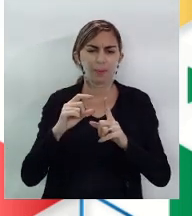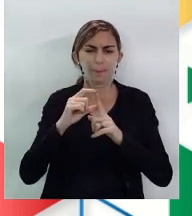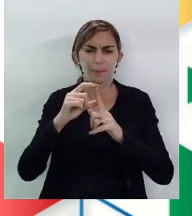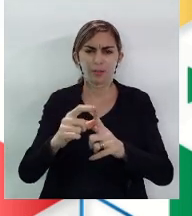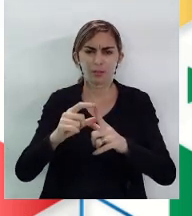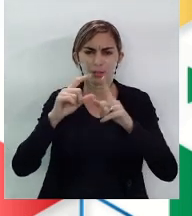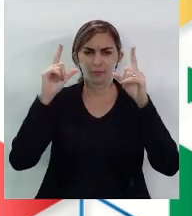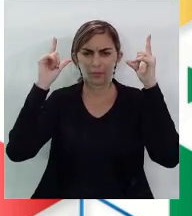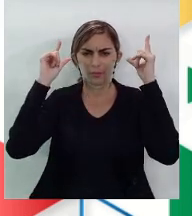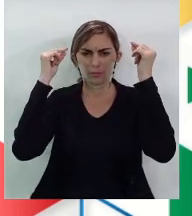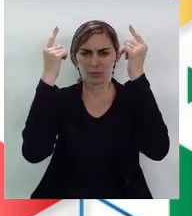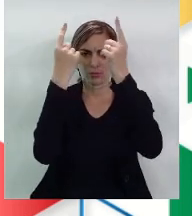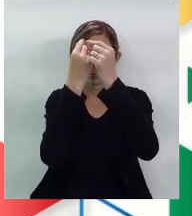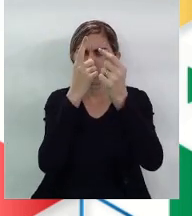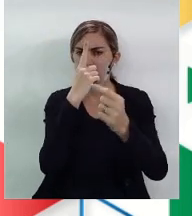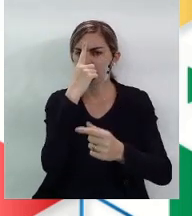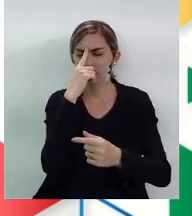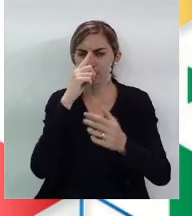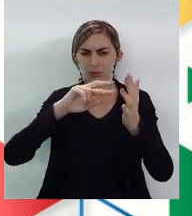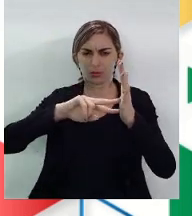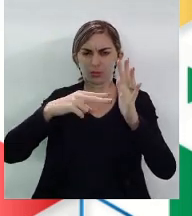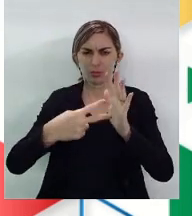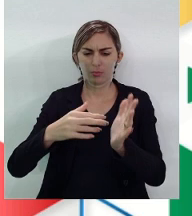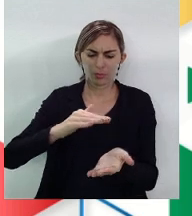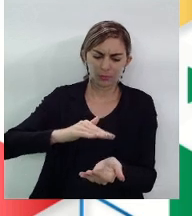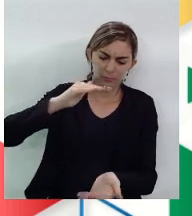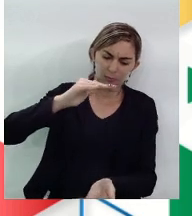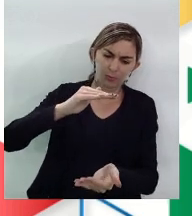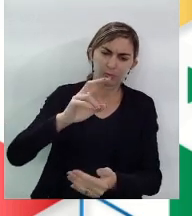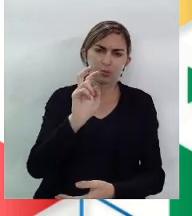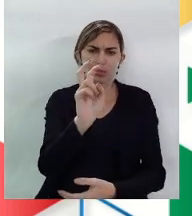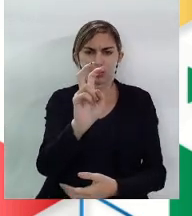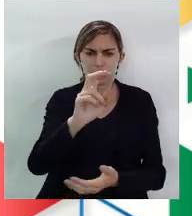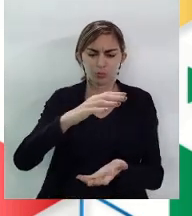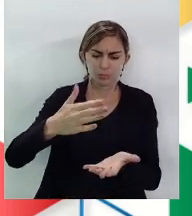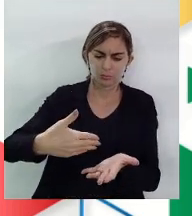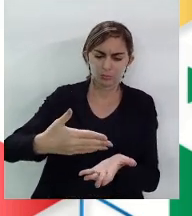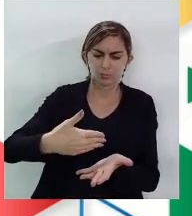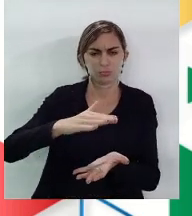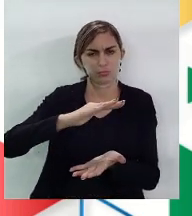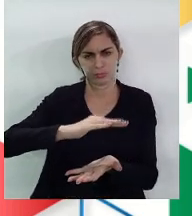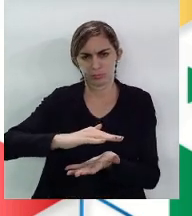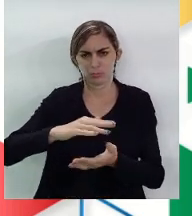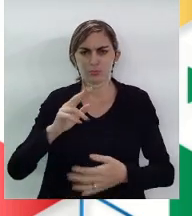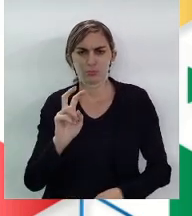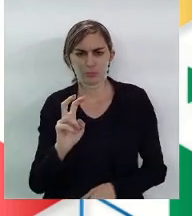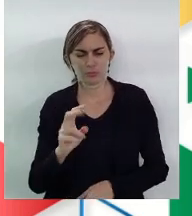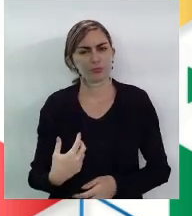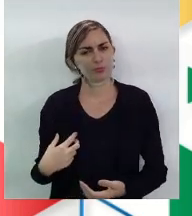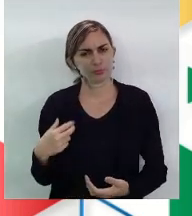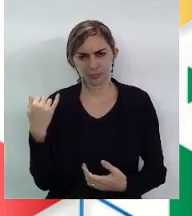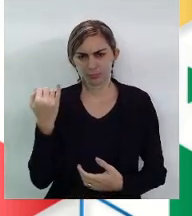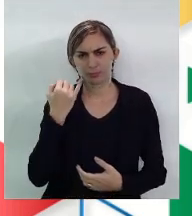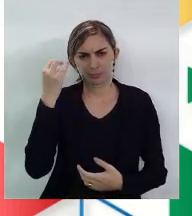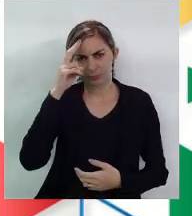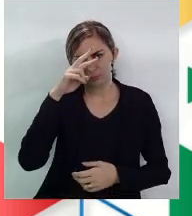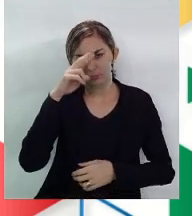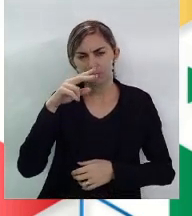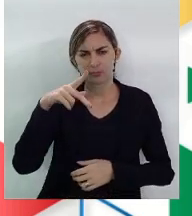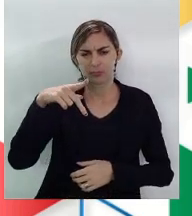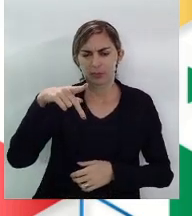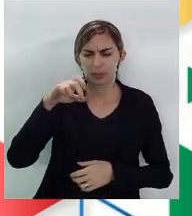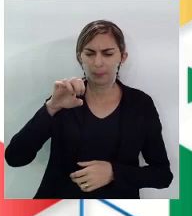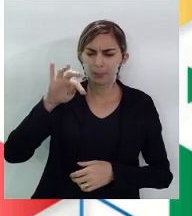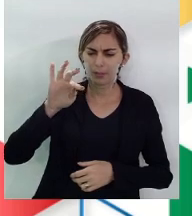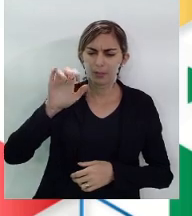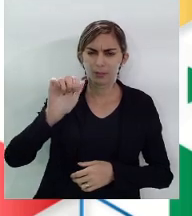palavra grega que significa volume de 5 partes. É importante lembrar que eu falei Pentateuco,